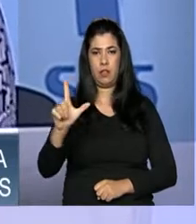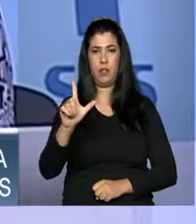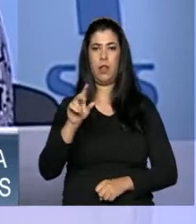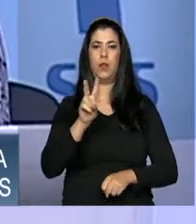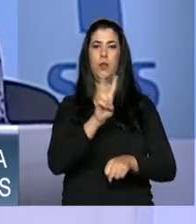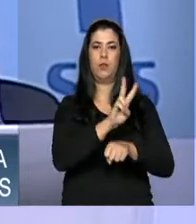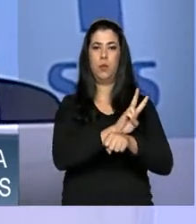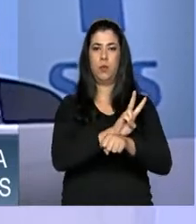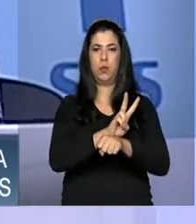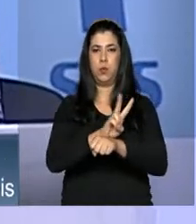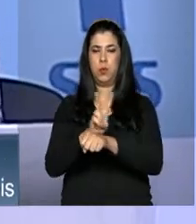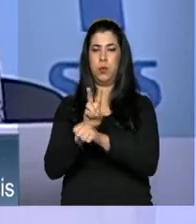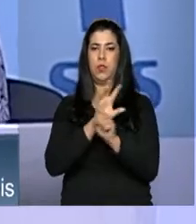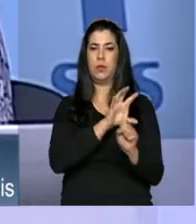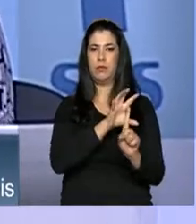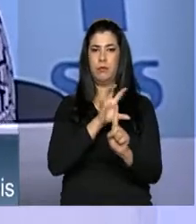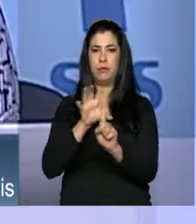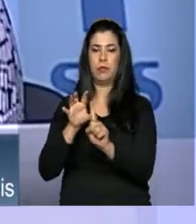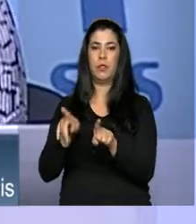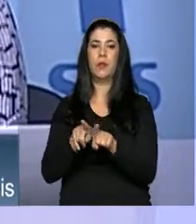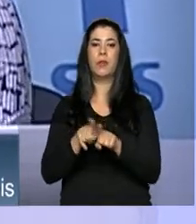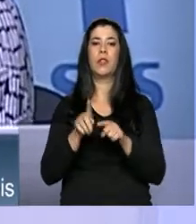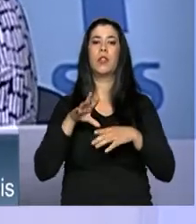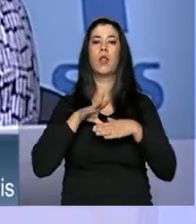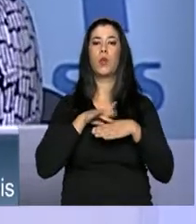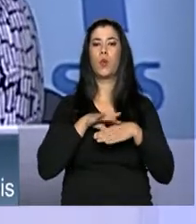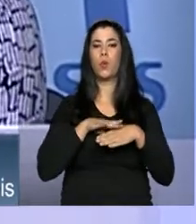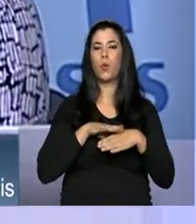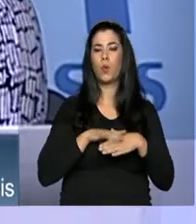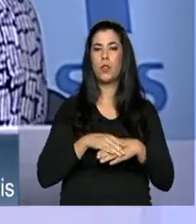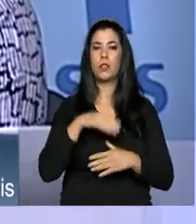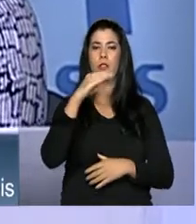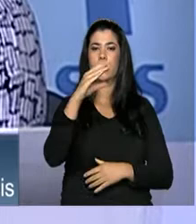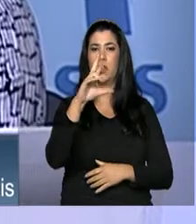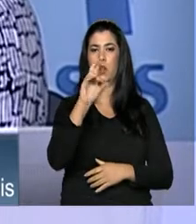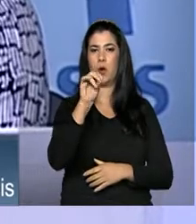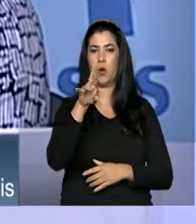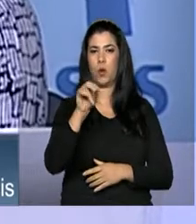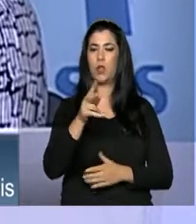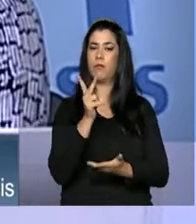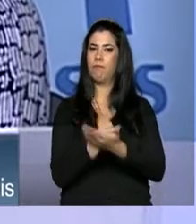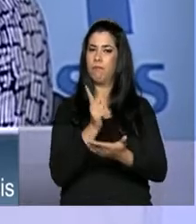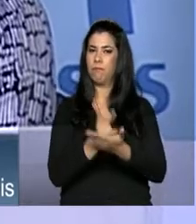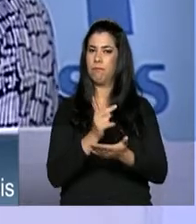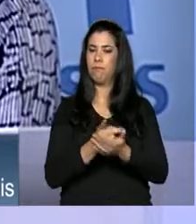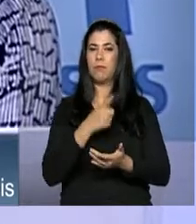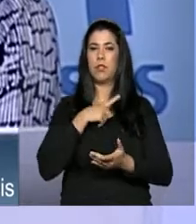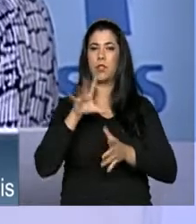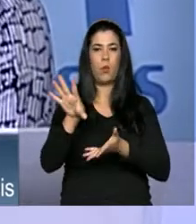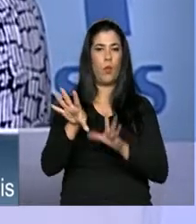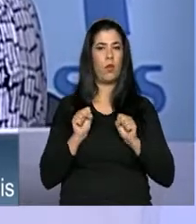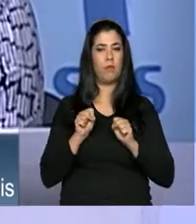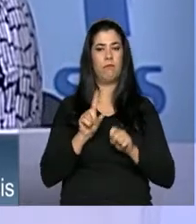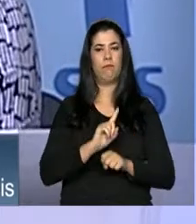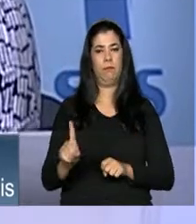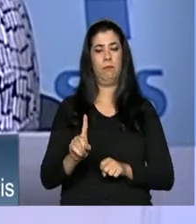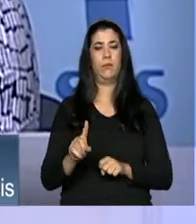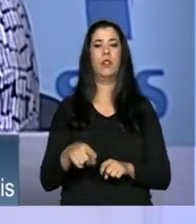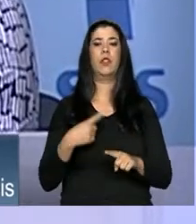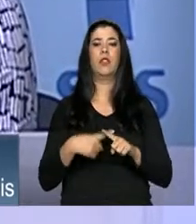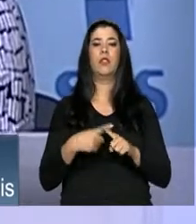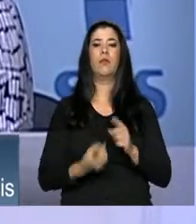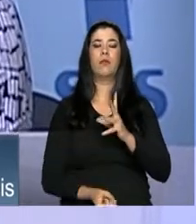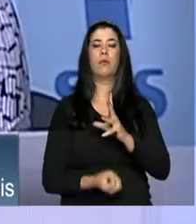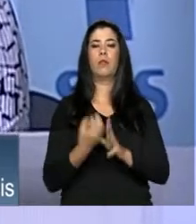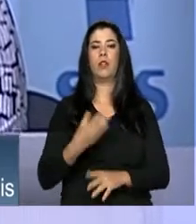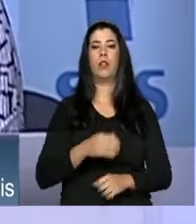de vigilância das doenças crônicas não transmissíveis. Ele foi instituído em 2006 e tem, então, por